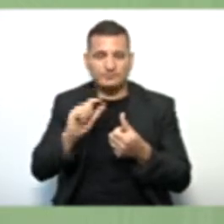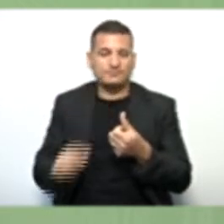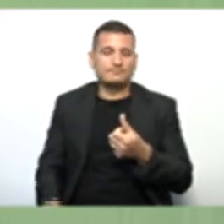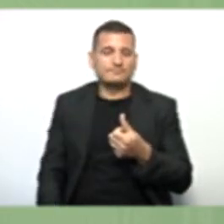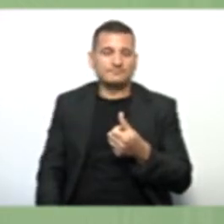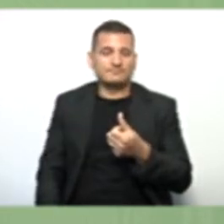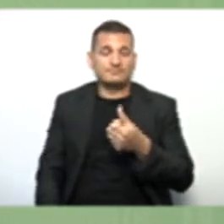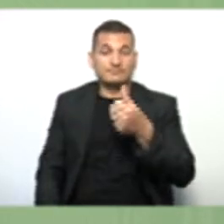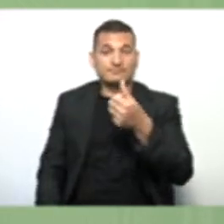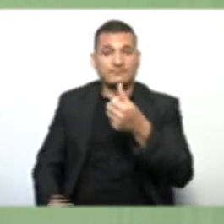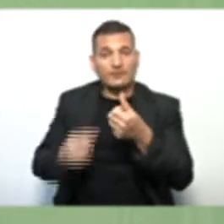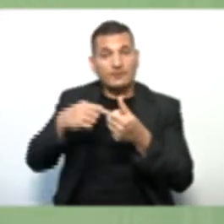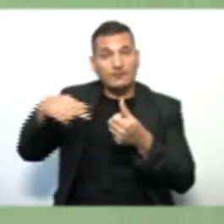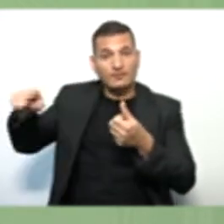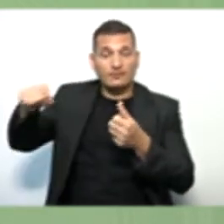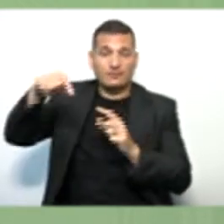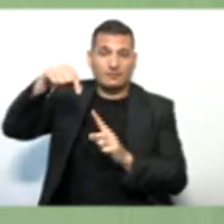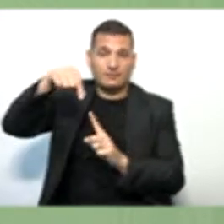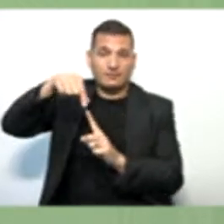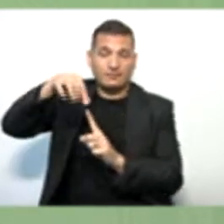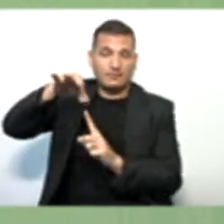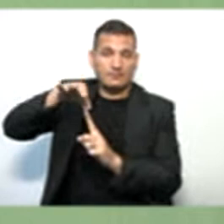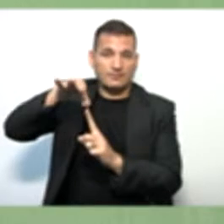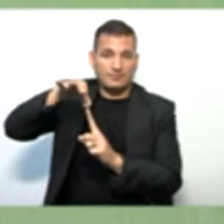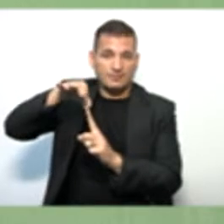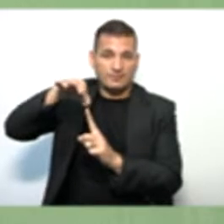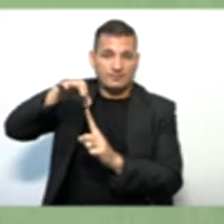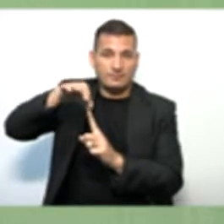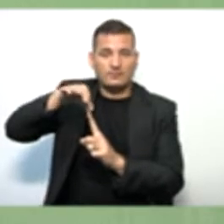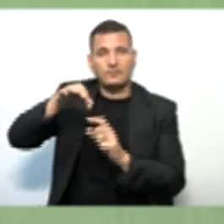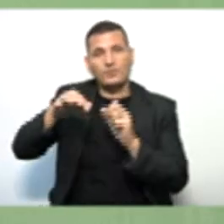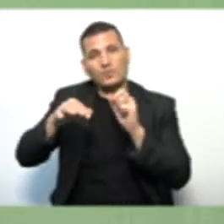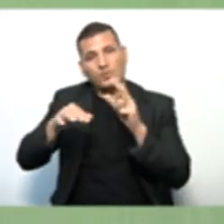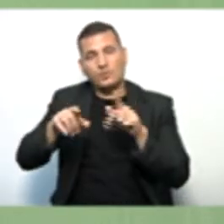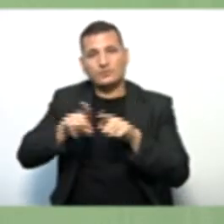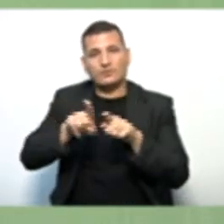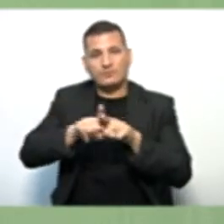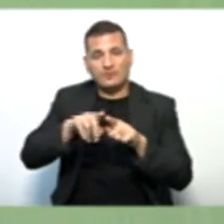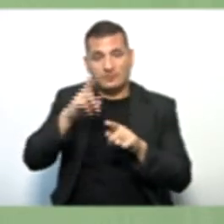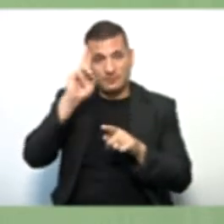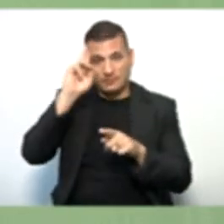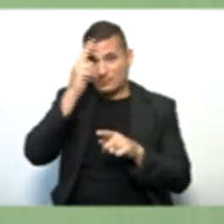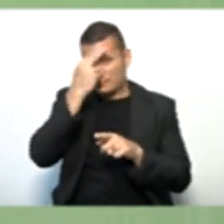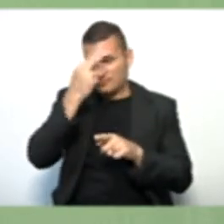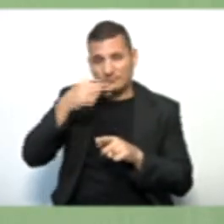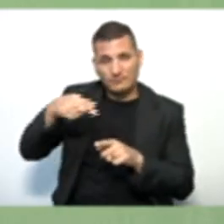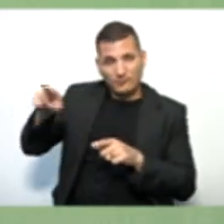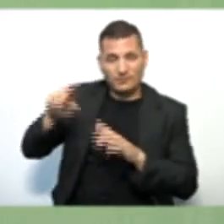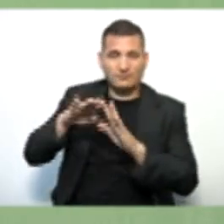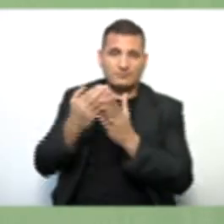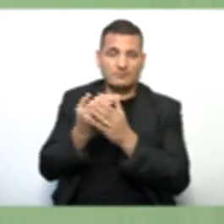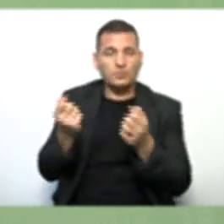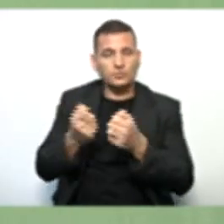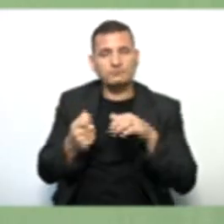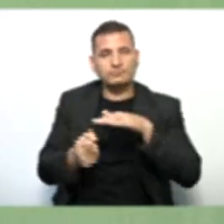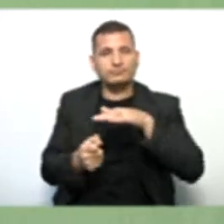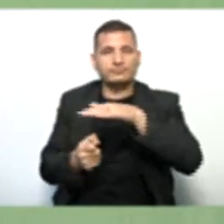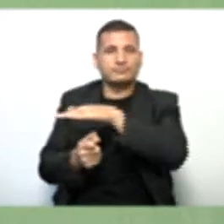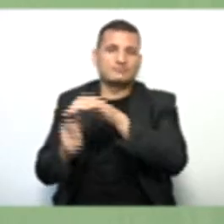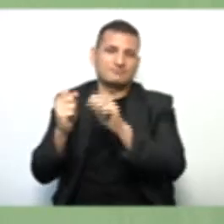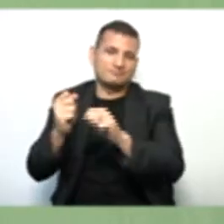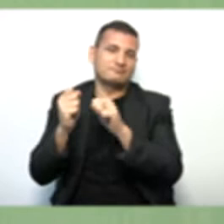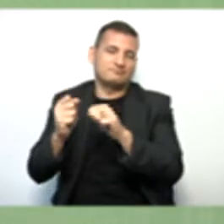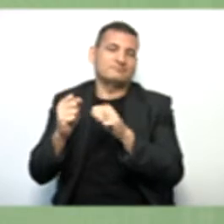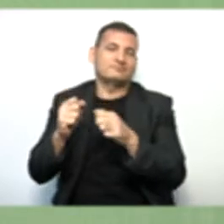E pra parada de ônibus também, ou se você vai de Uber pra escola, né? Já é chique desse jeito, você pode ir de Uber pra escola hoje em dia, né, professor? Com certeza. Chegar